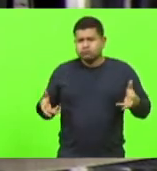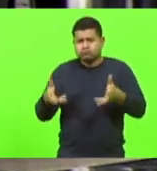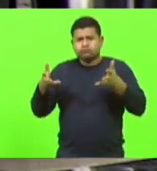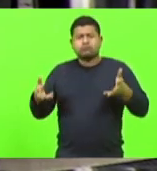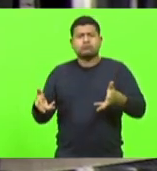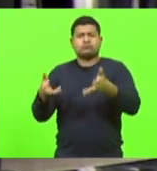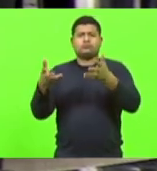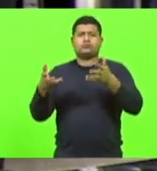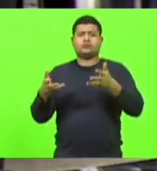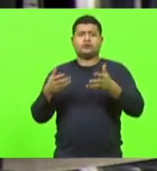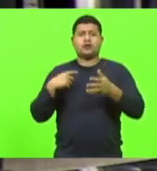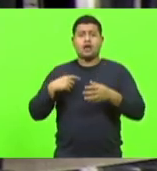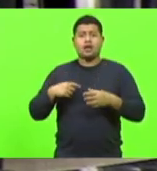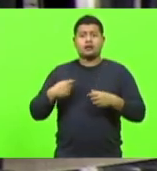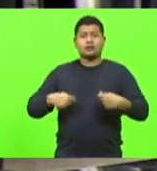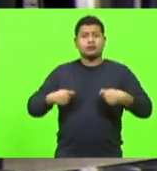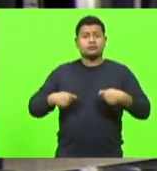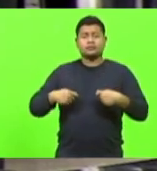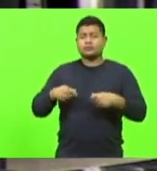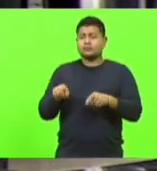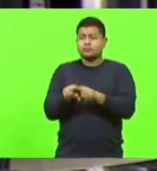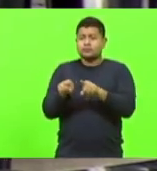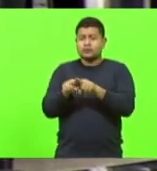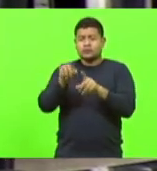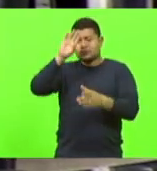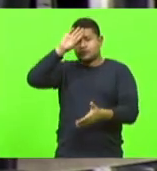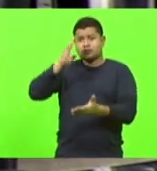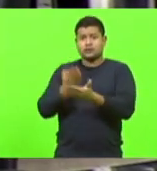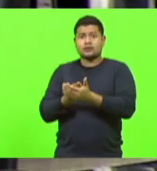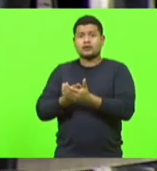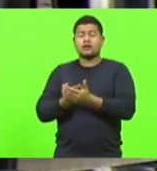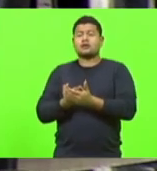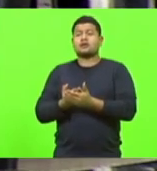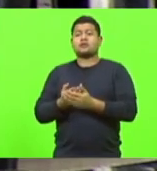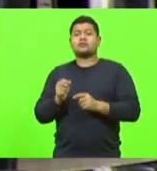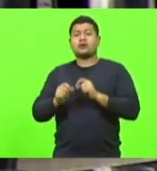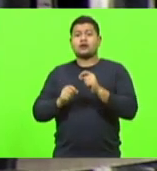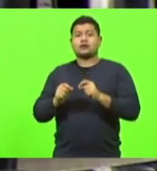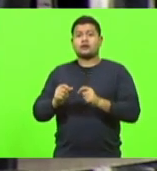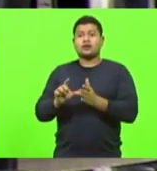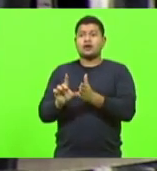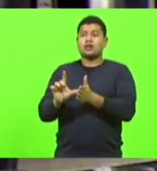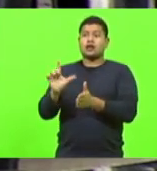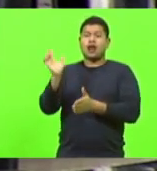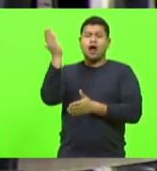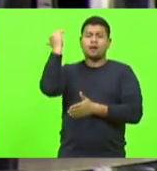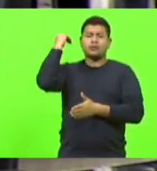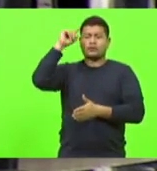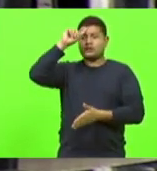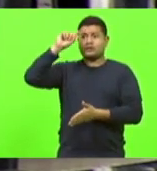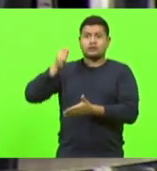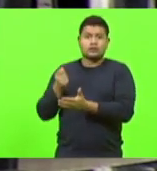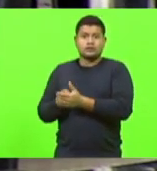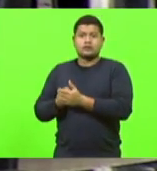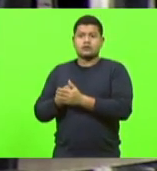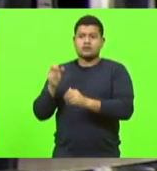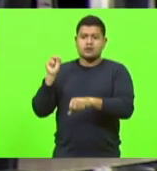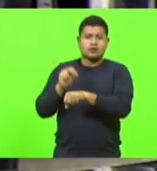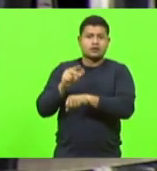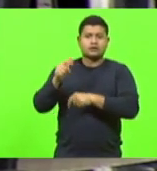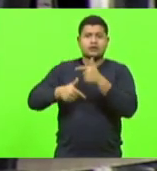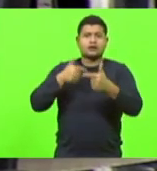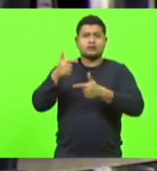convencidos que a decisão que tomaram para a vida delas foi a melhor decisão que puderam